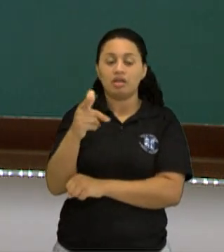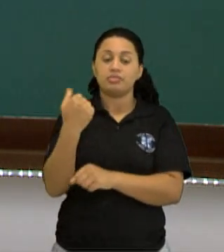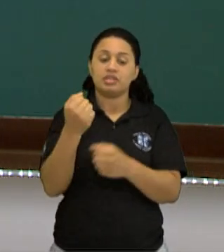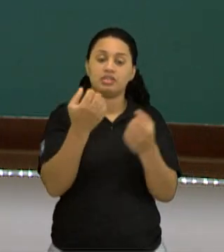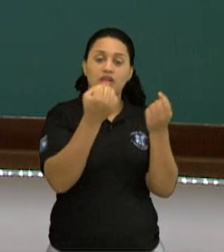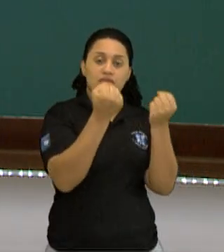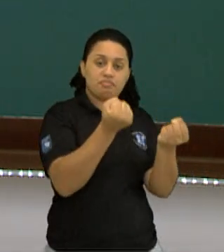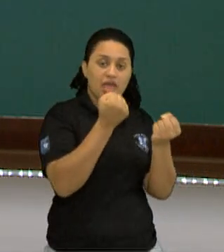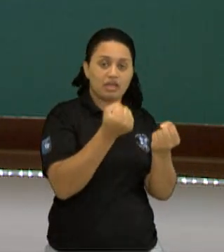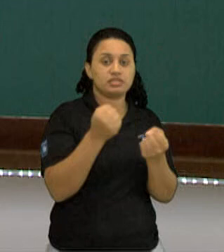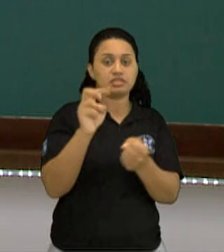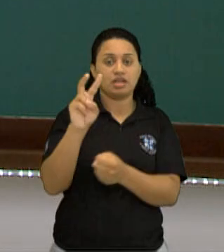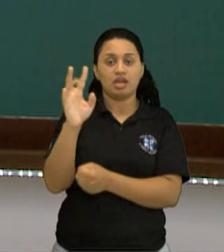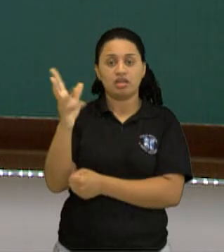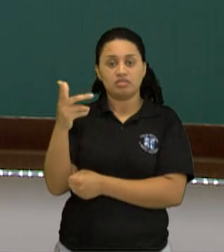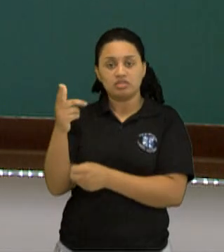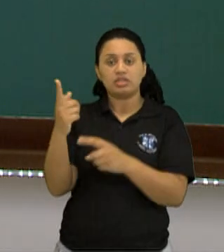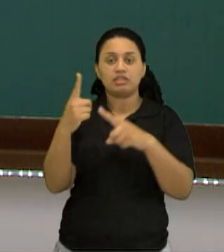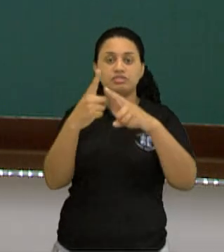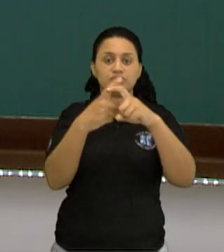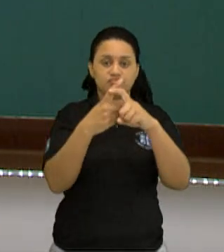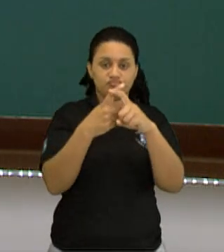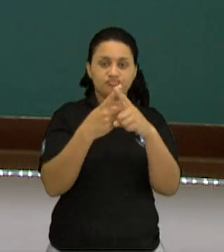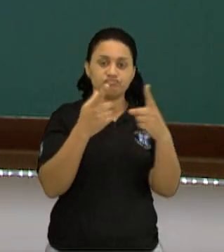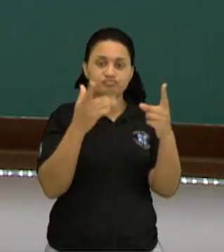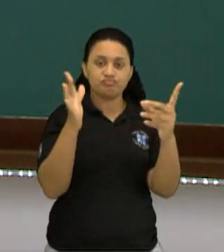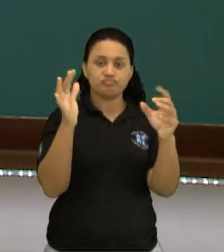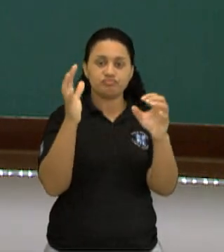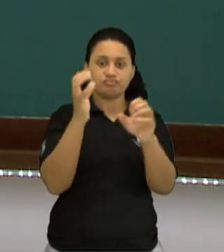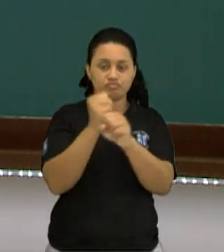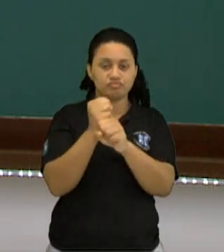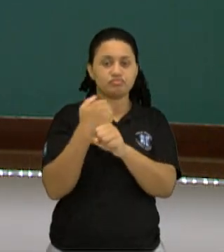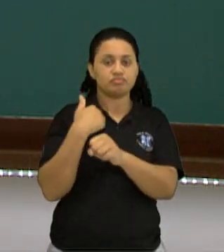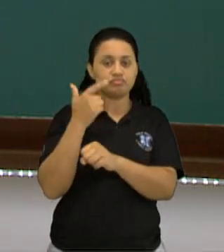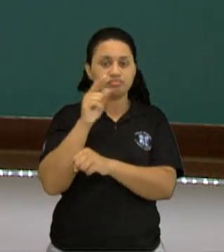massa de um corpo por sua velocidade.